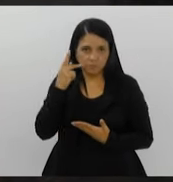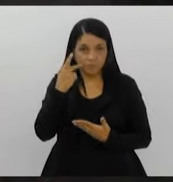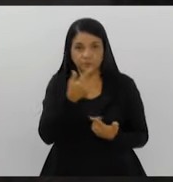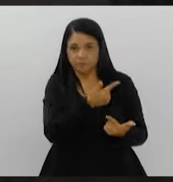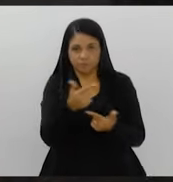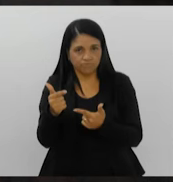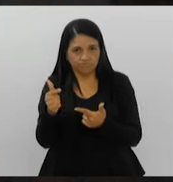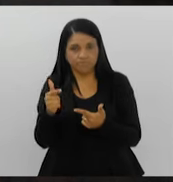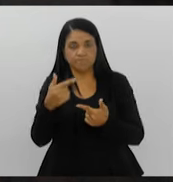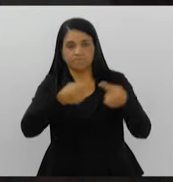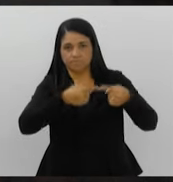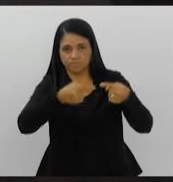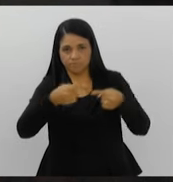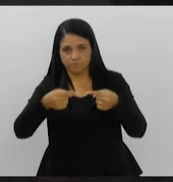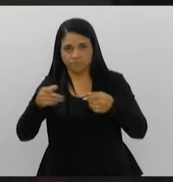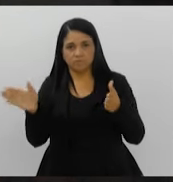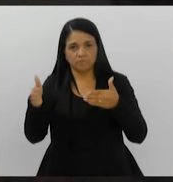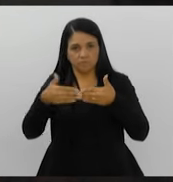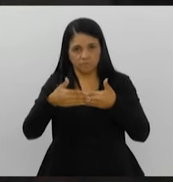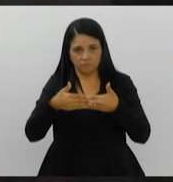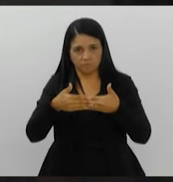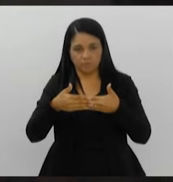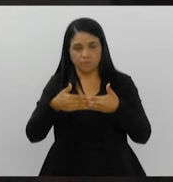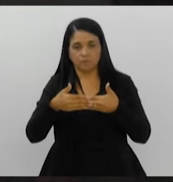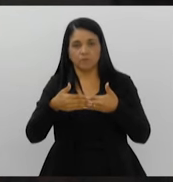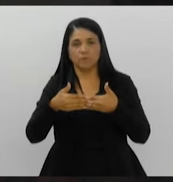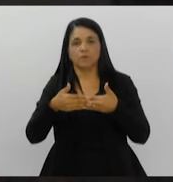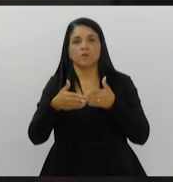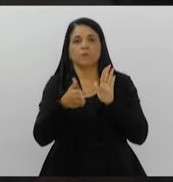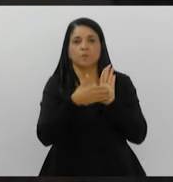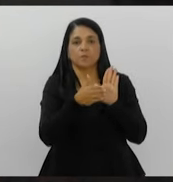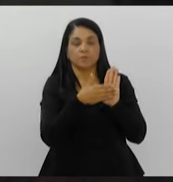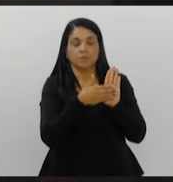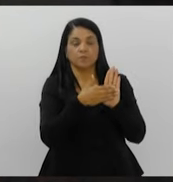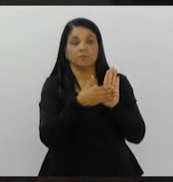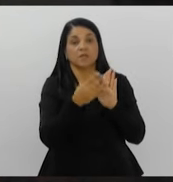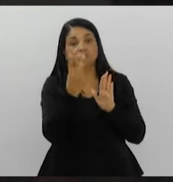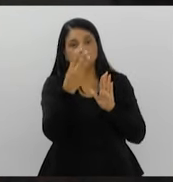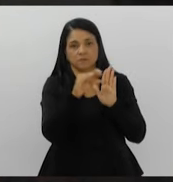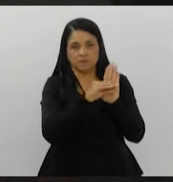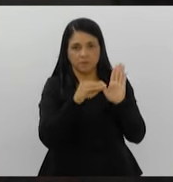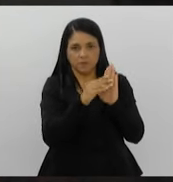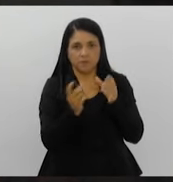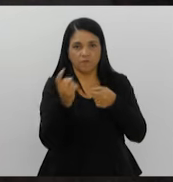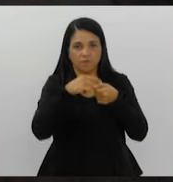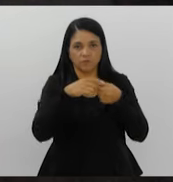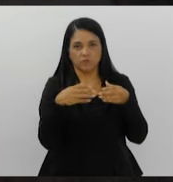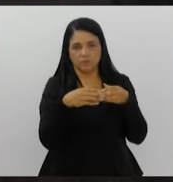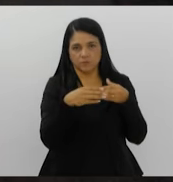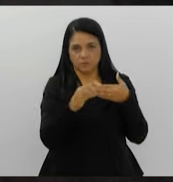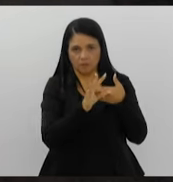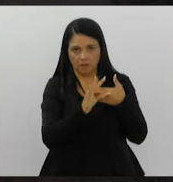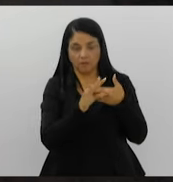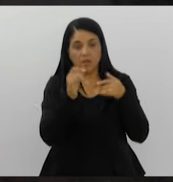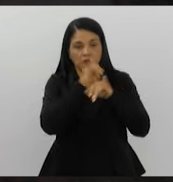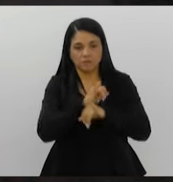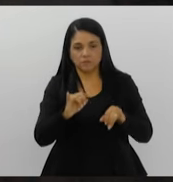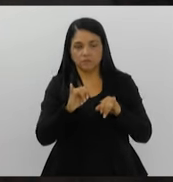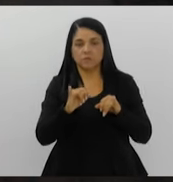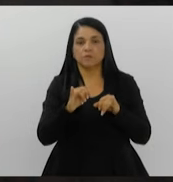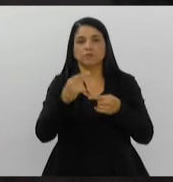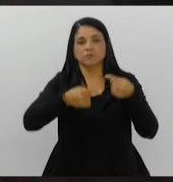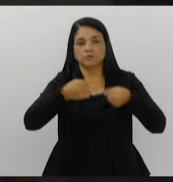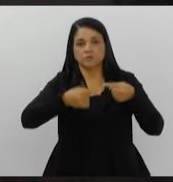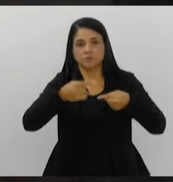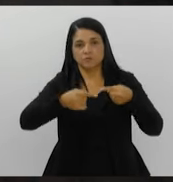havendo mais quem queira discutir, encerrada a discussão. A presente proposta recebeu 3 emendas e retorna às comissões. Anuncio em